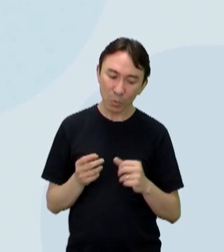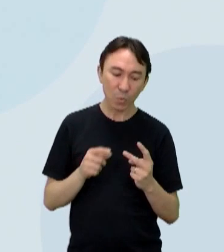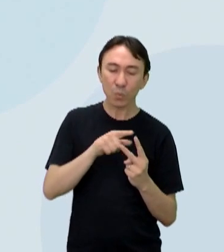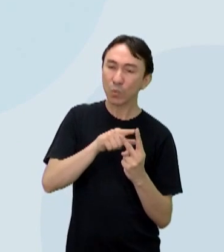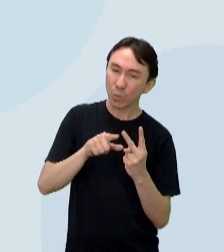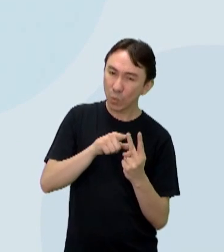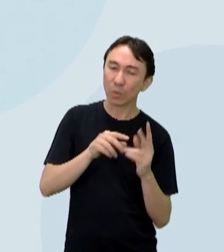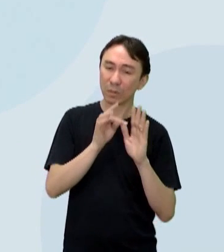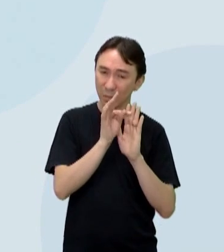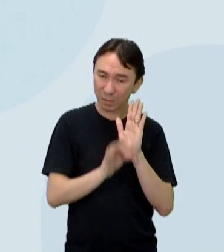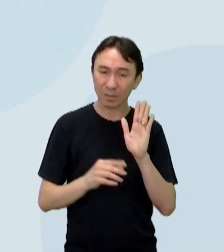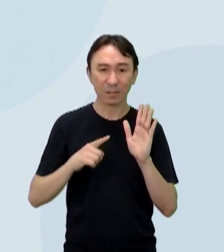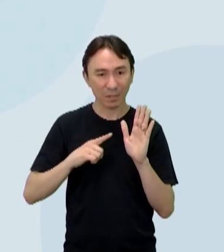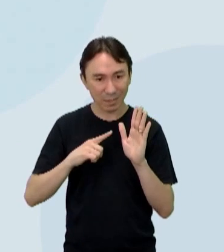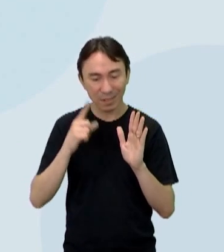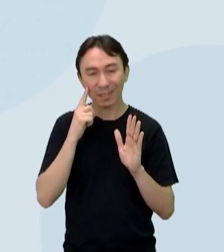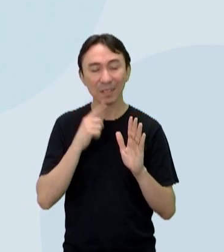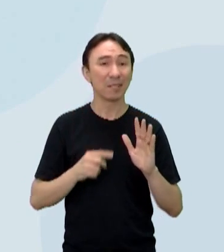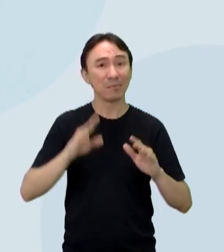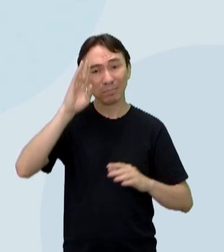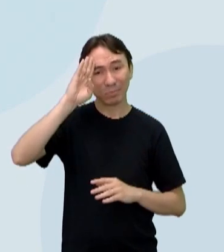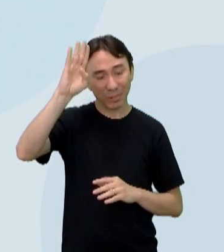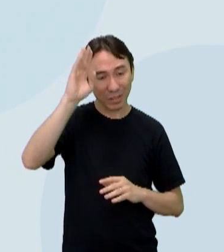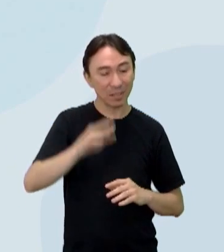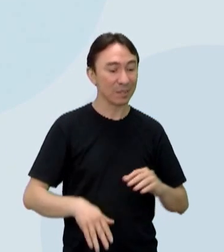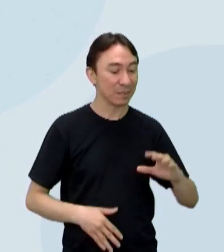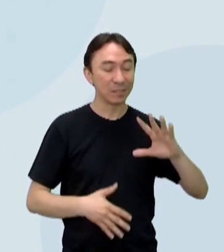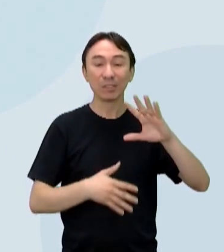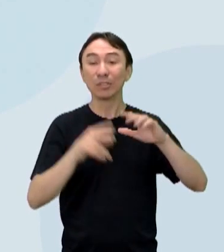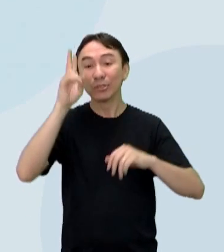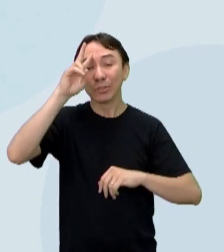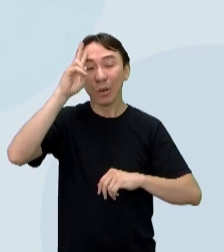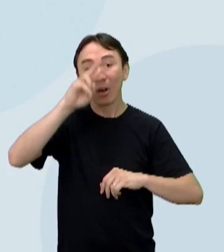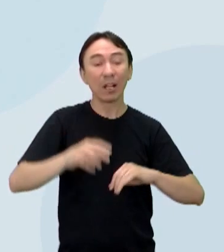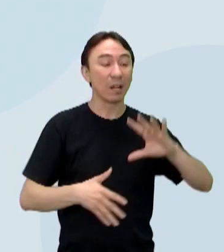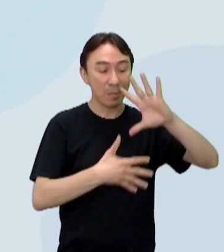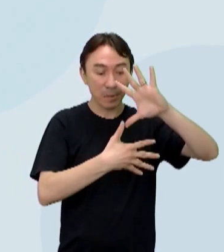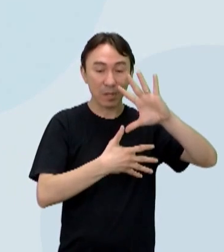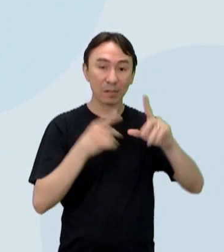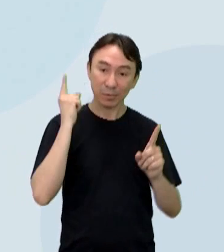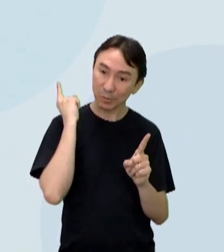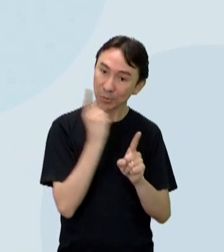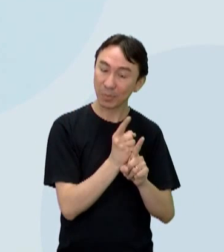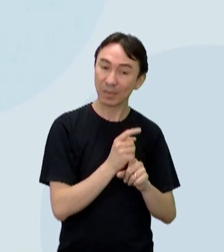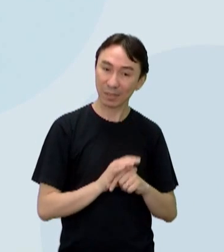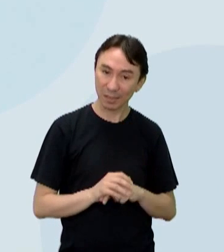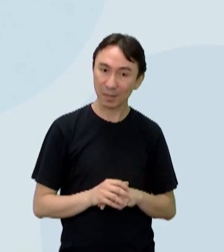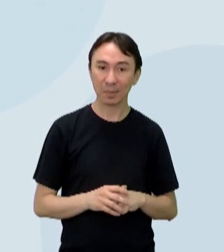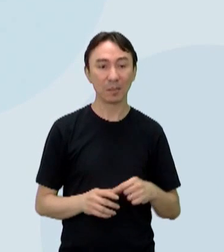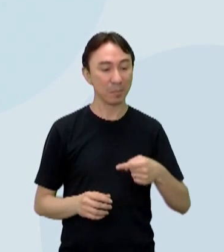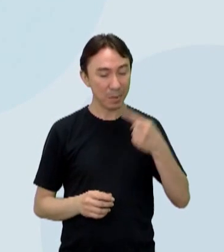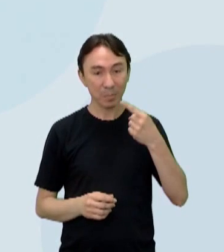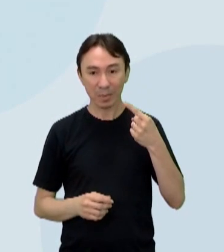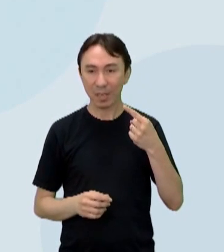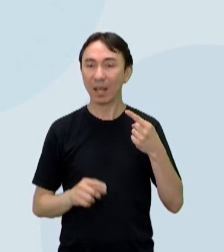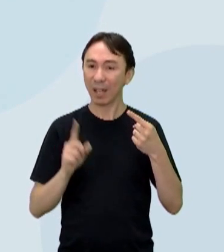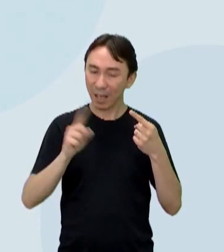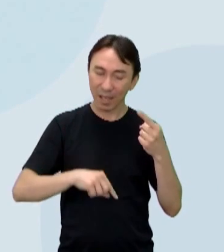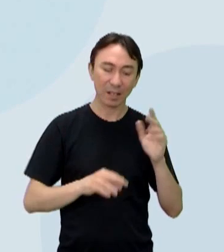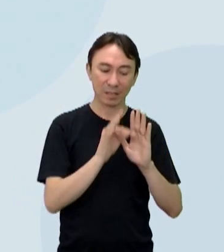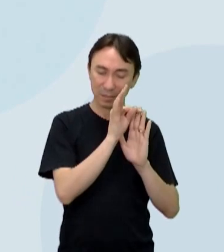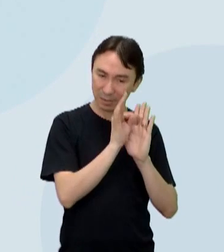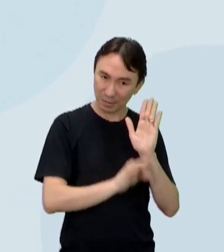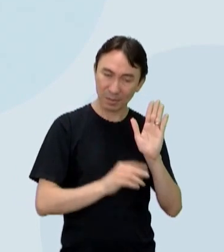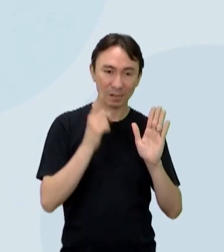assunto principal a história do descobrimento, olha aí, entre aspas também, da América. O primeiro está escrito em